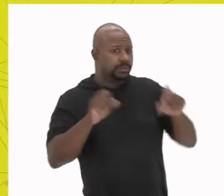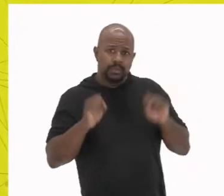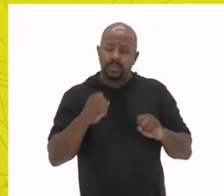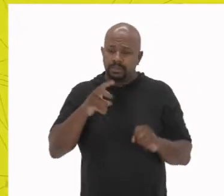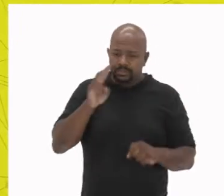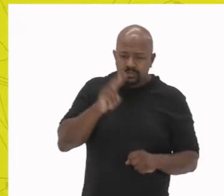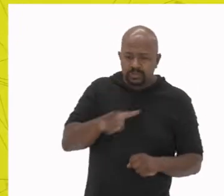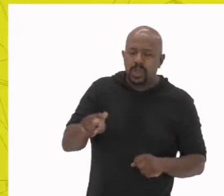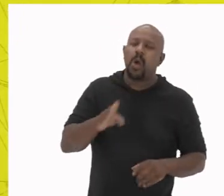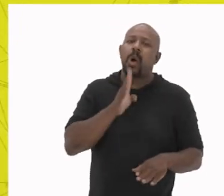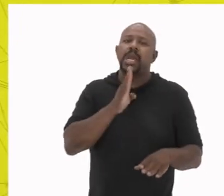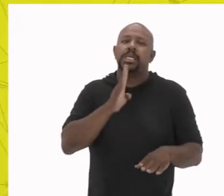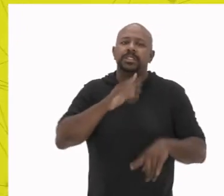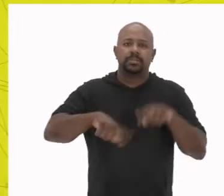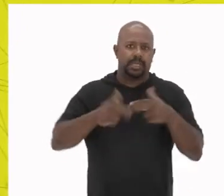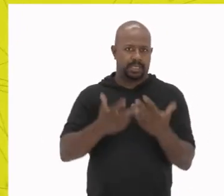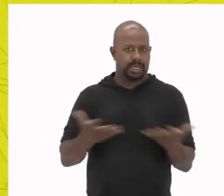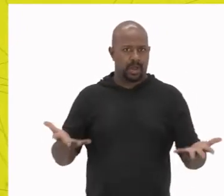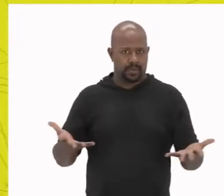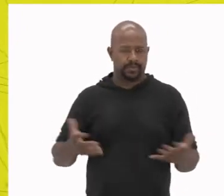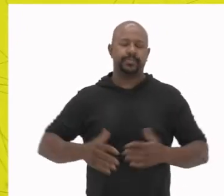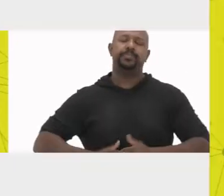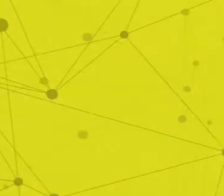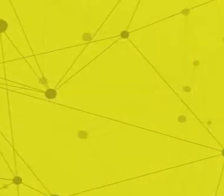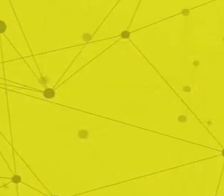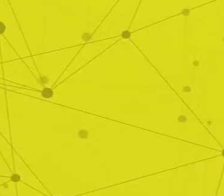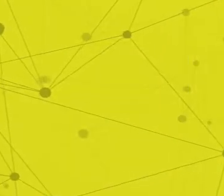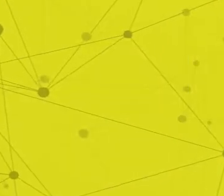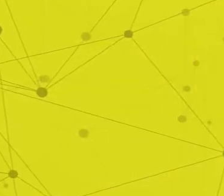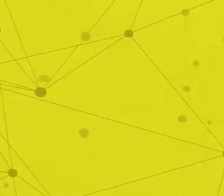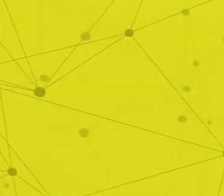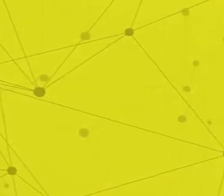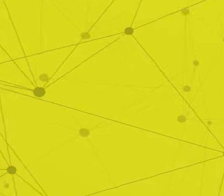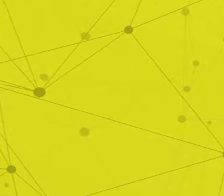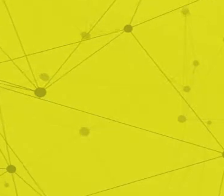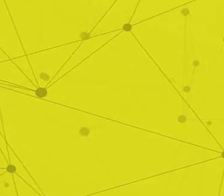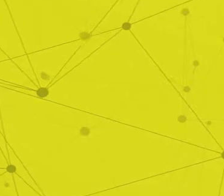pessoas tenham conhecimento das obras do acervo.